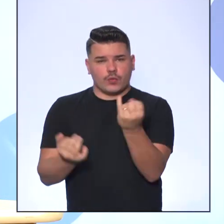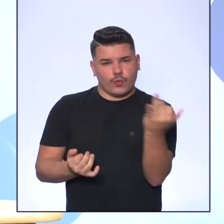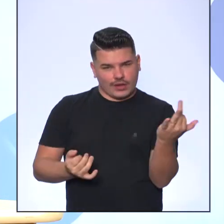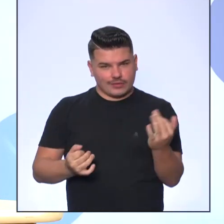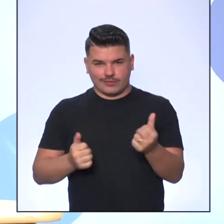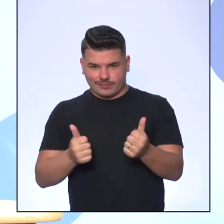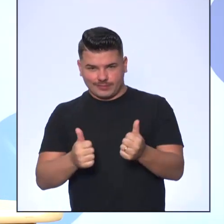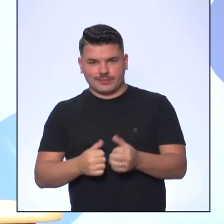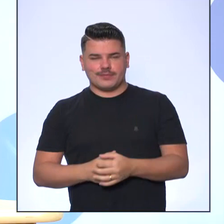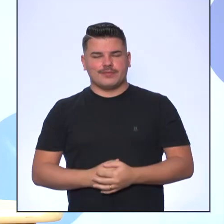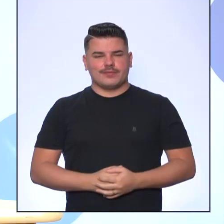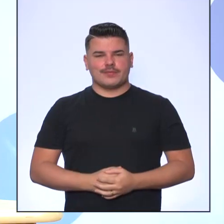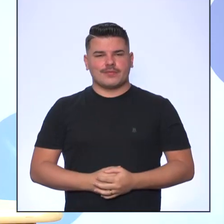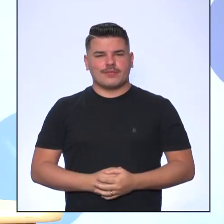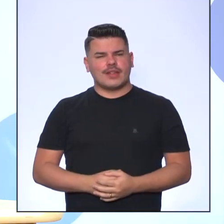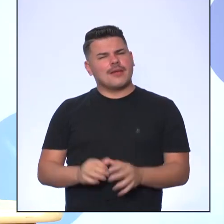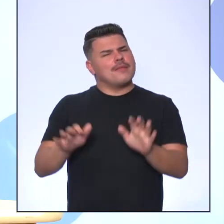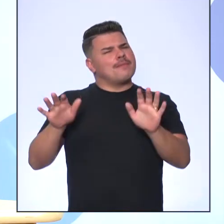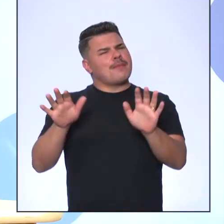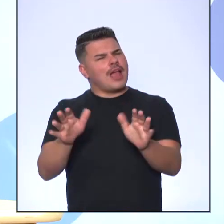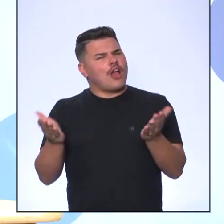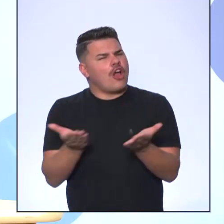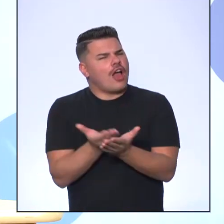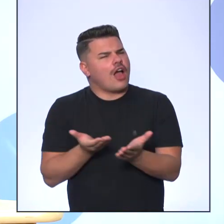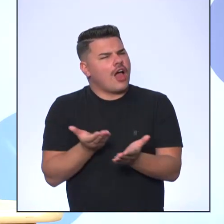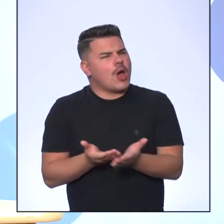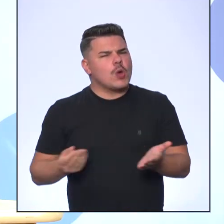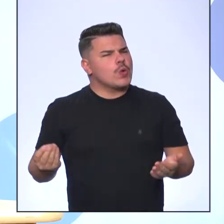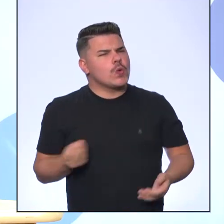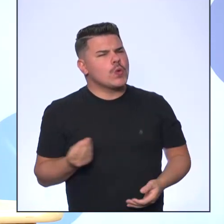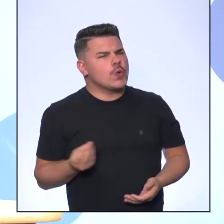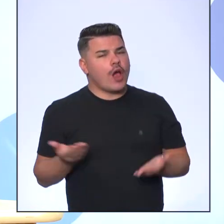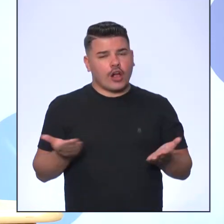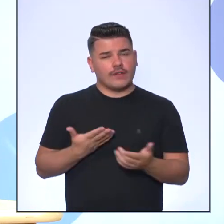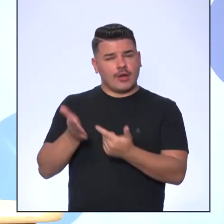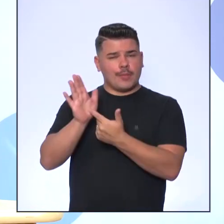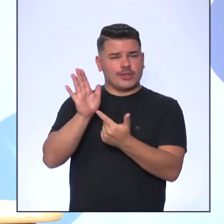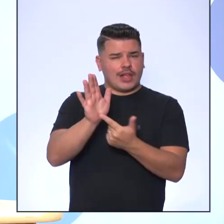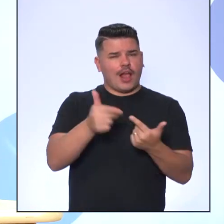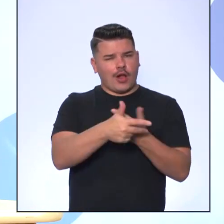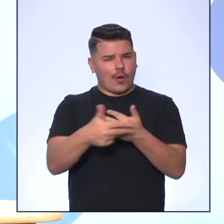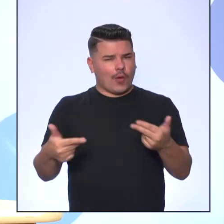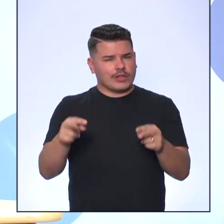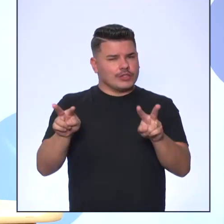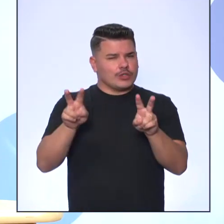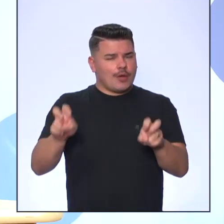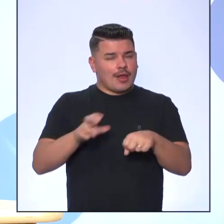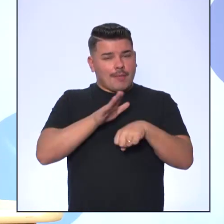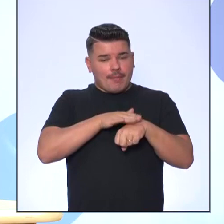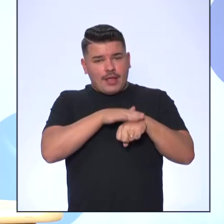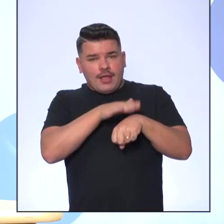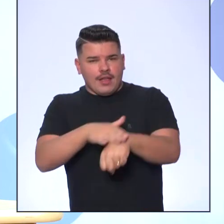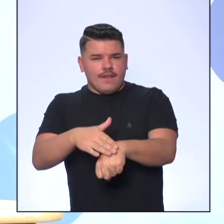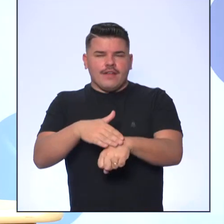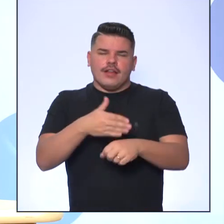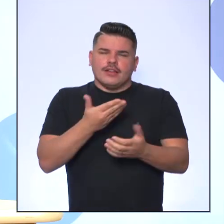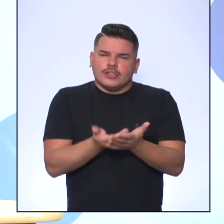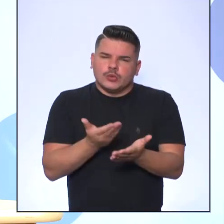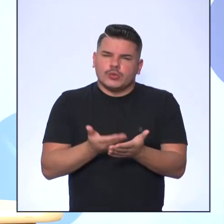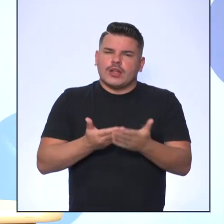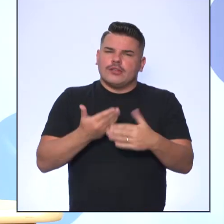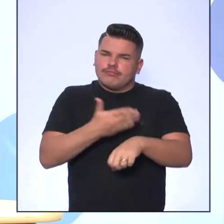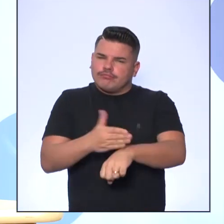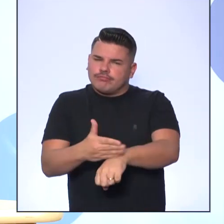questão, né? Mas, para a aula hoje, nós vamos ver algumas coisas relacionadas à prática, né? Então, estamos